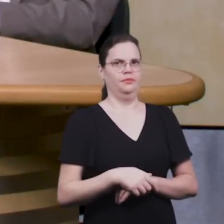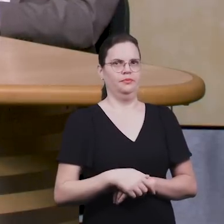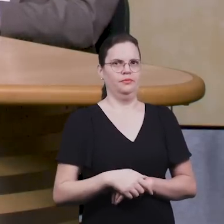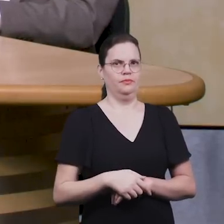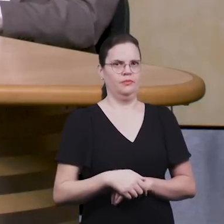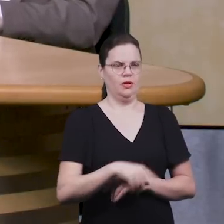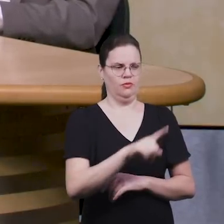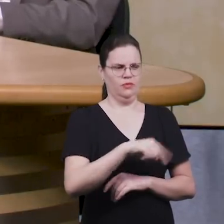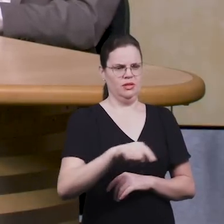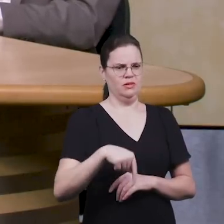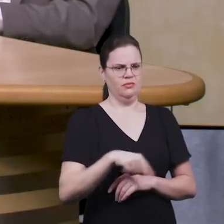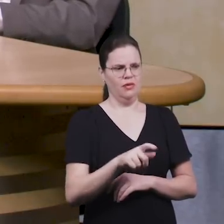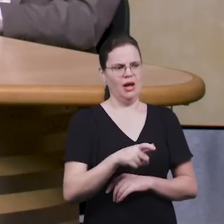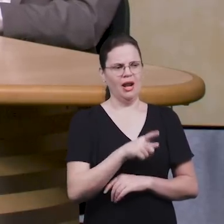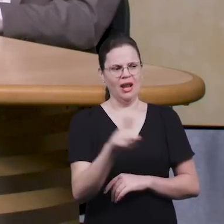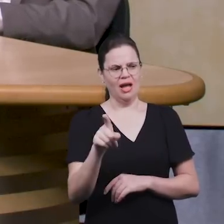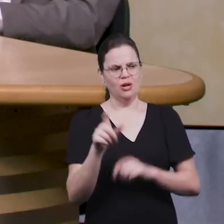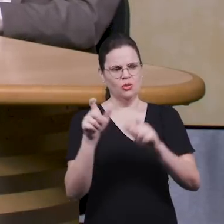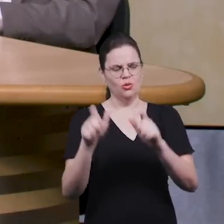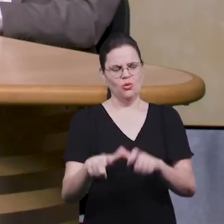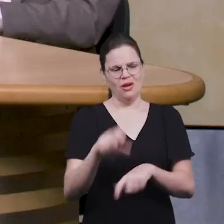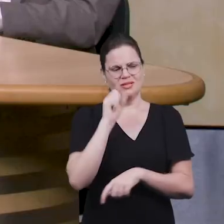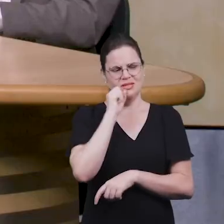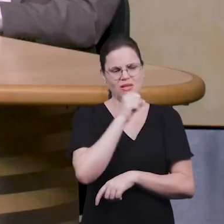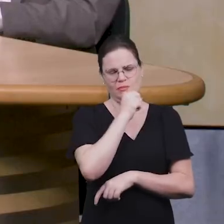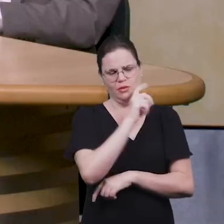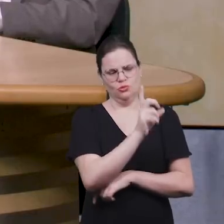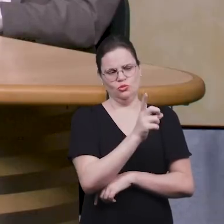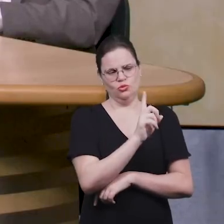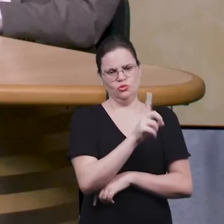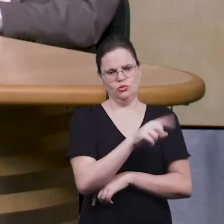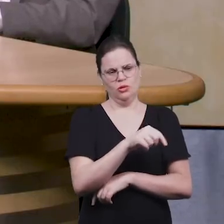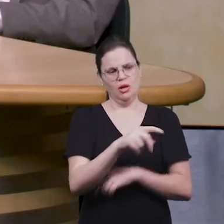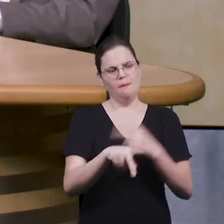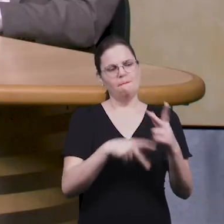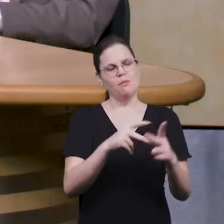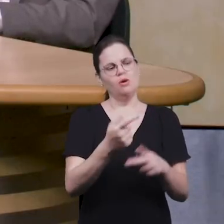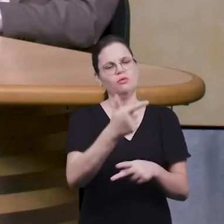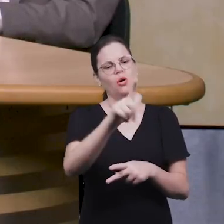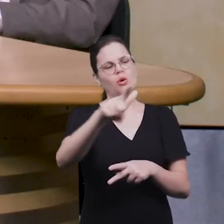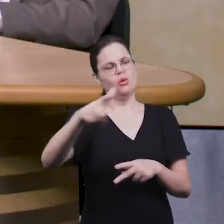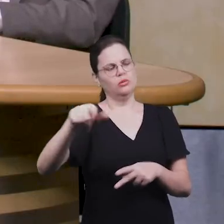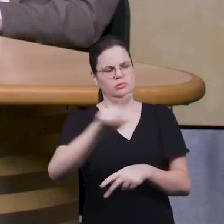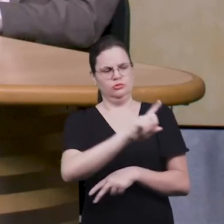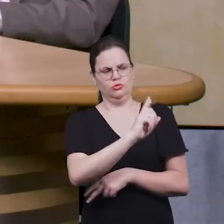vocês não vão tomar o caminho dos samaritanos, vocês não vão aos gentios.